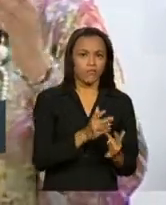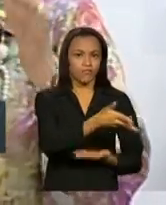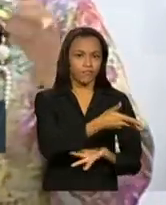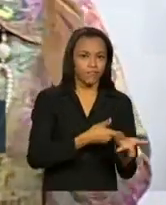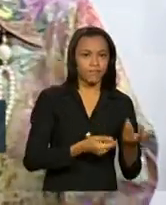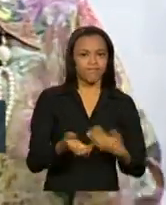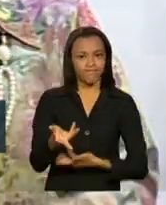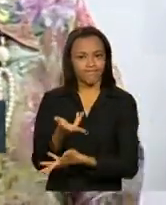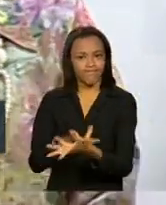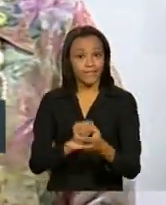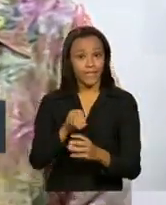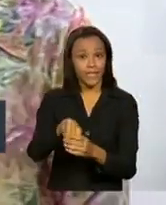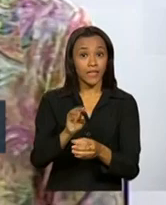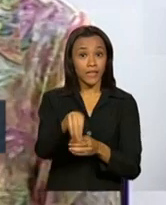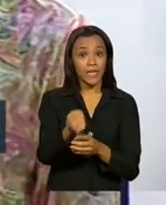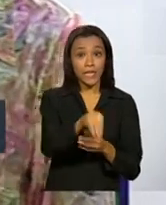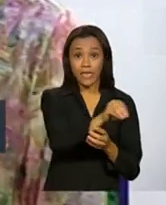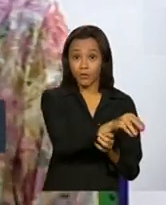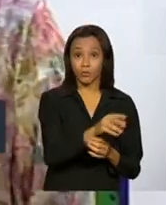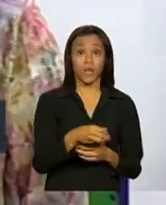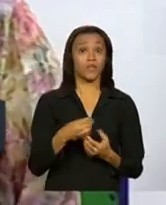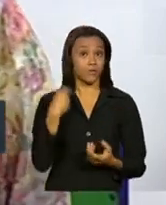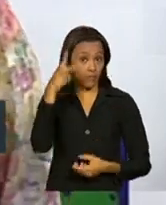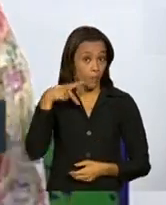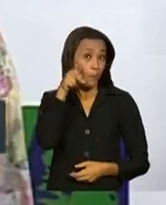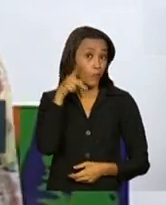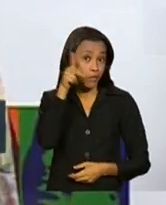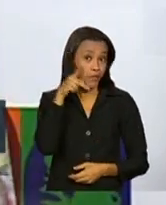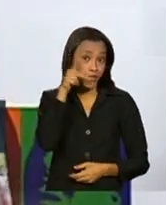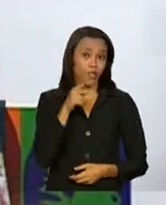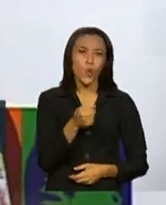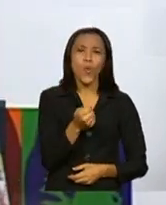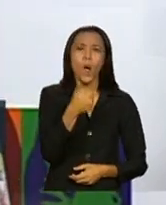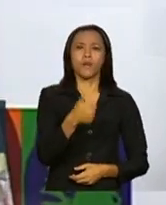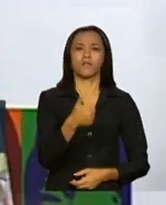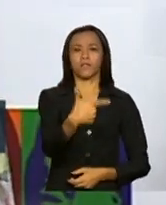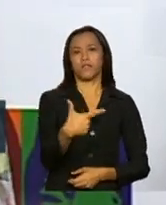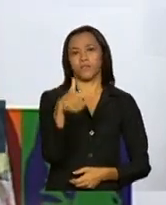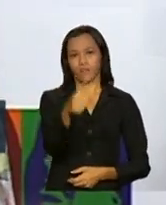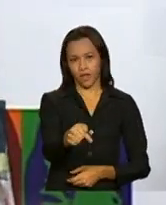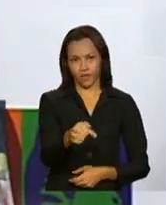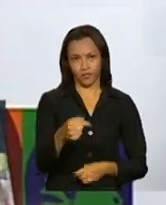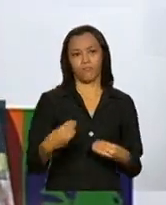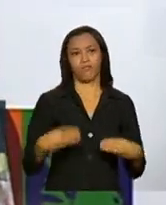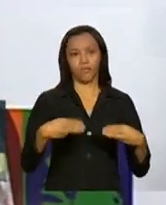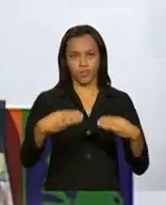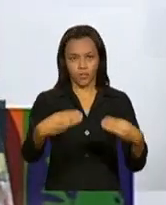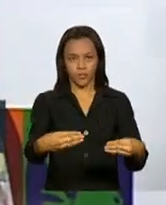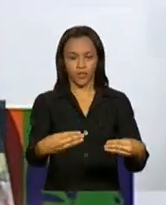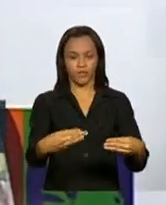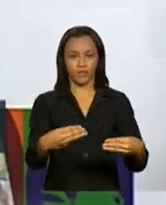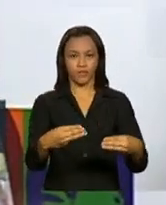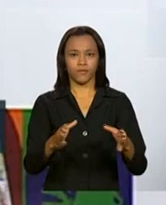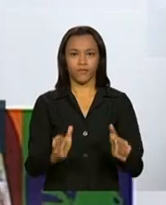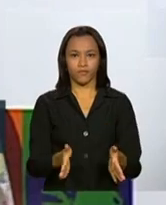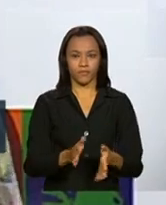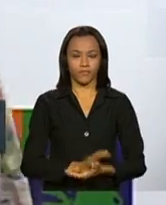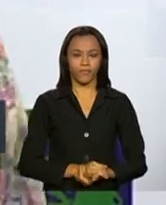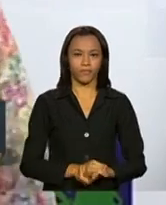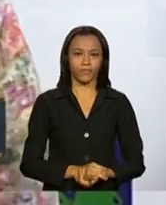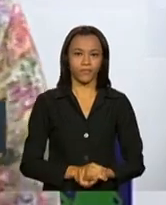âmbito das políticas públicas com quase 27 Ministérios e